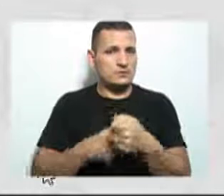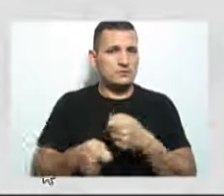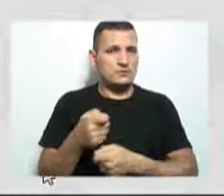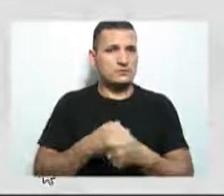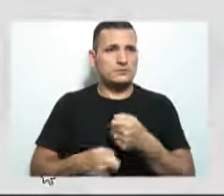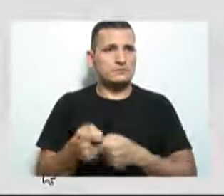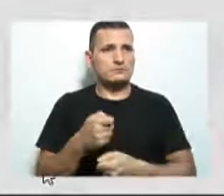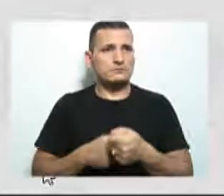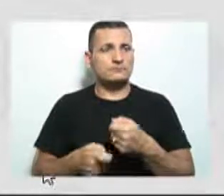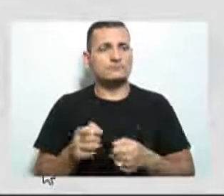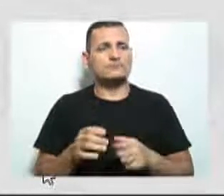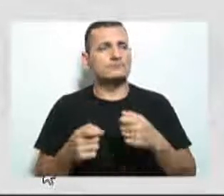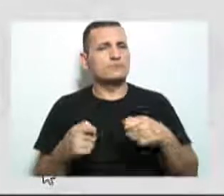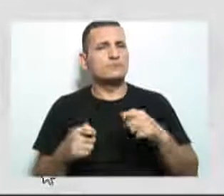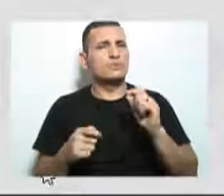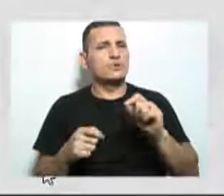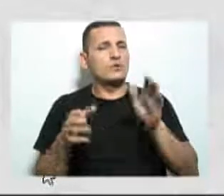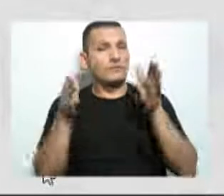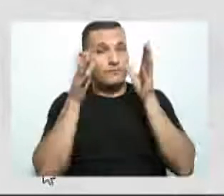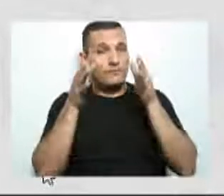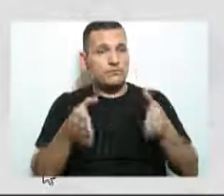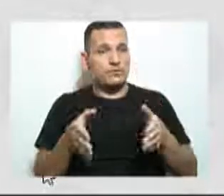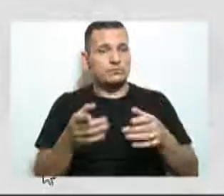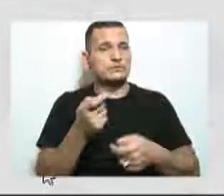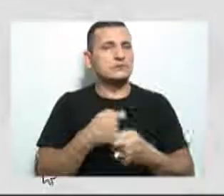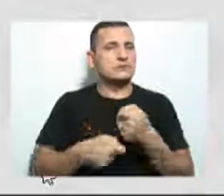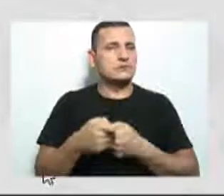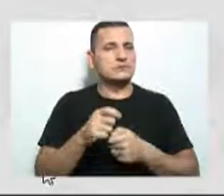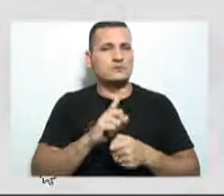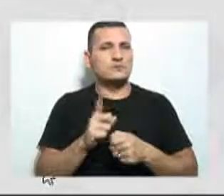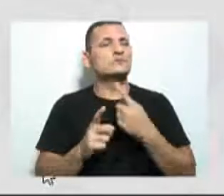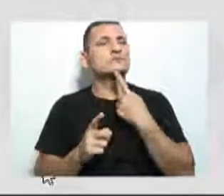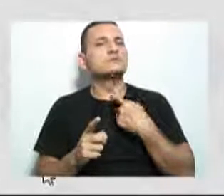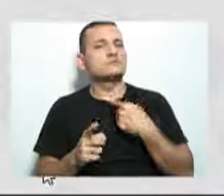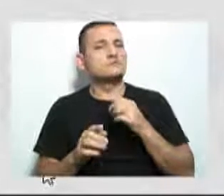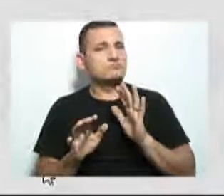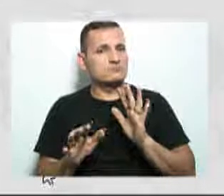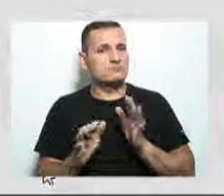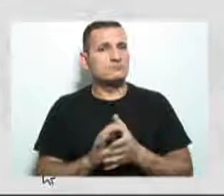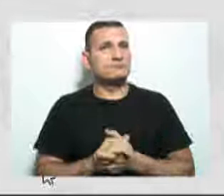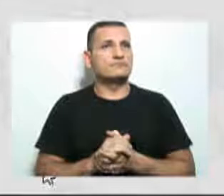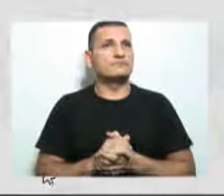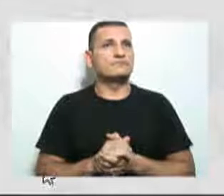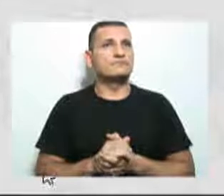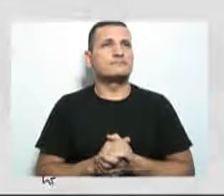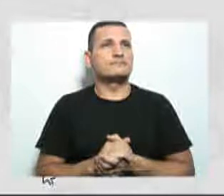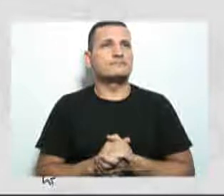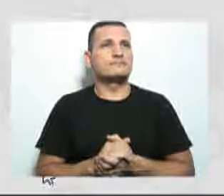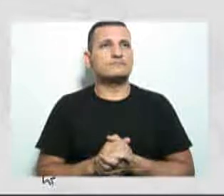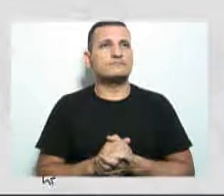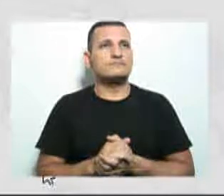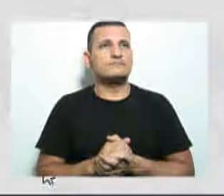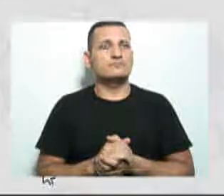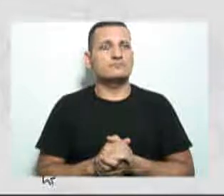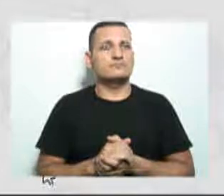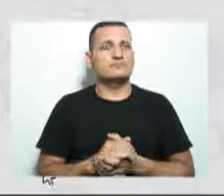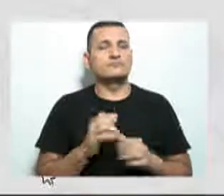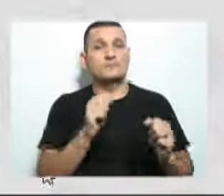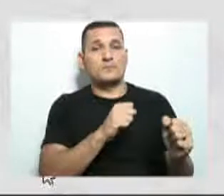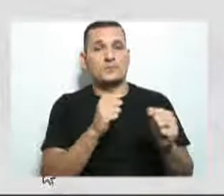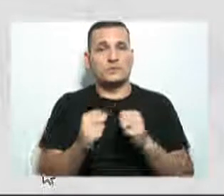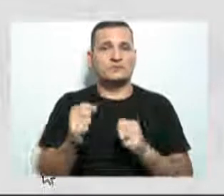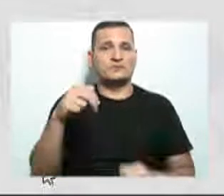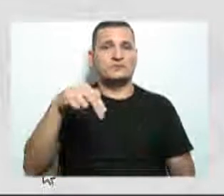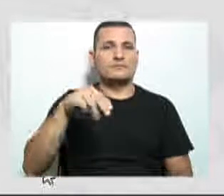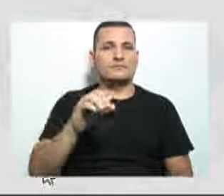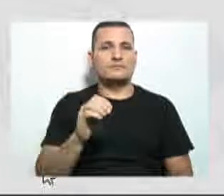não é? Sobre a necessidade, tá certo? E não sobre o desejo, senão você acaba sendo manipulado. Olha aí, o poder